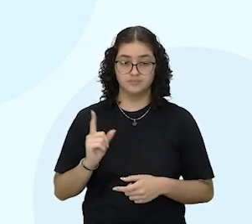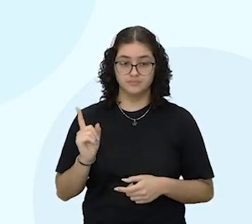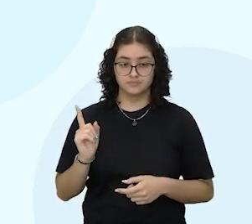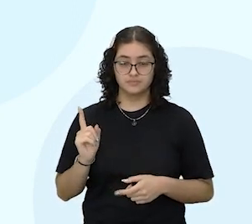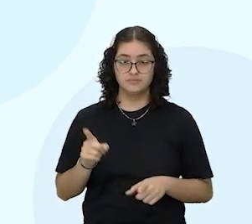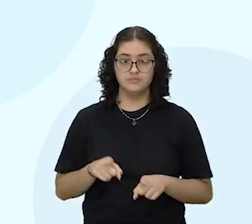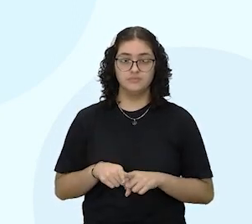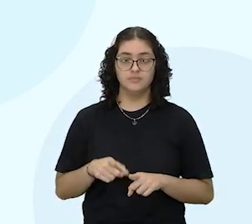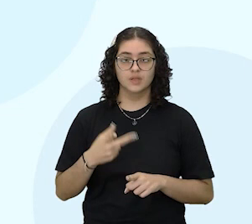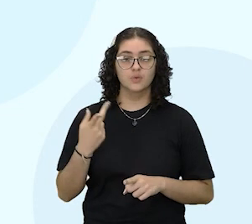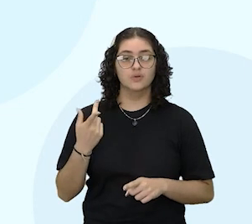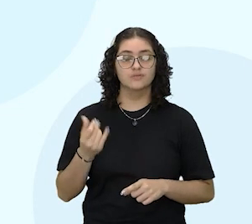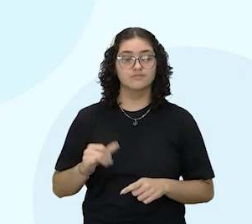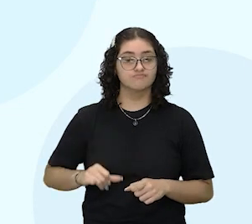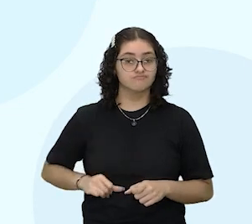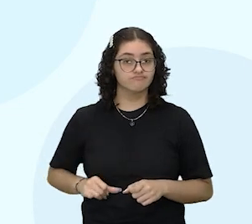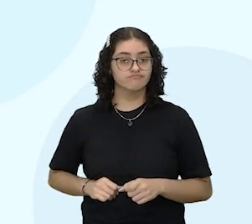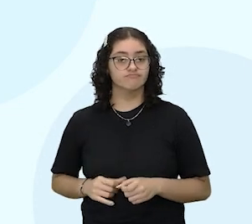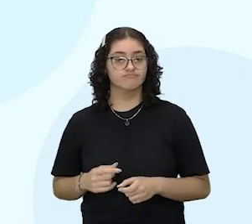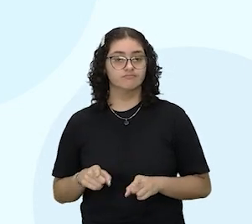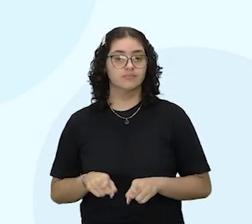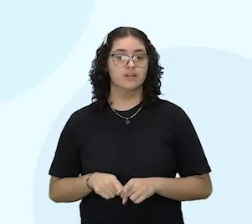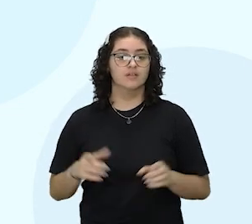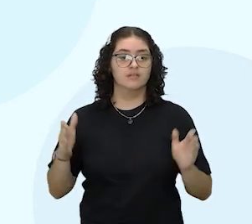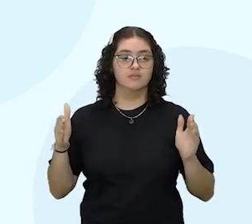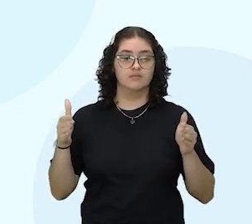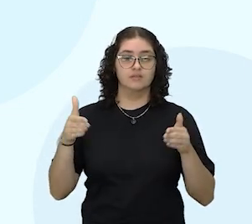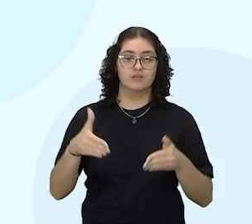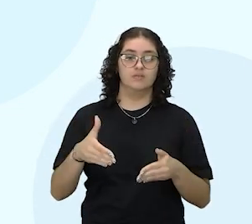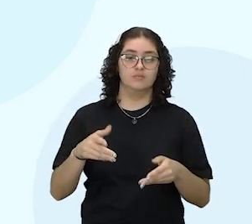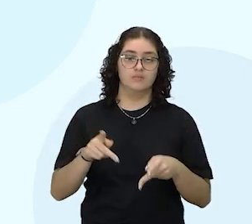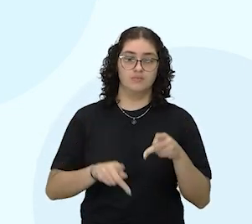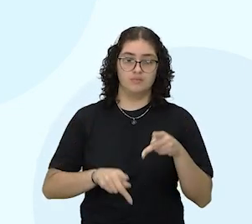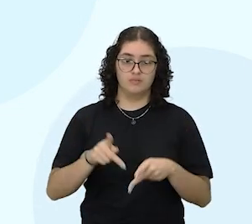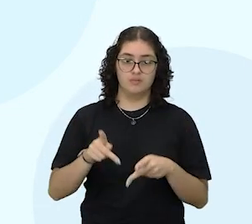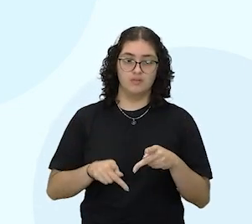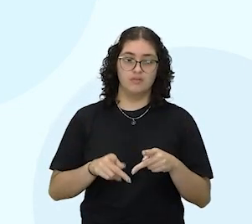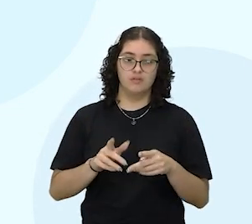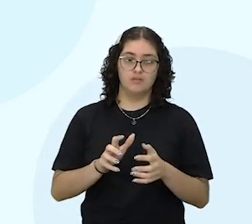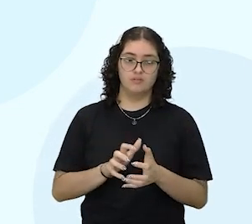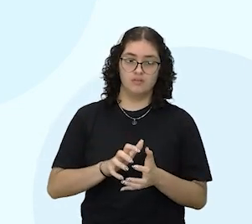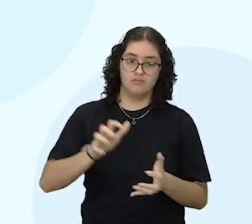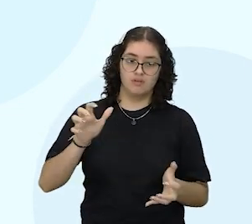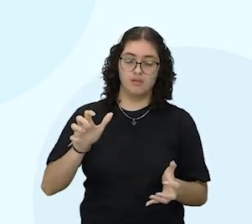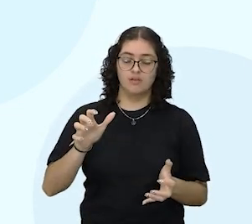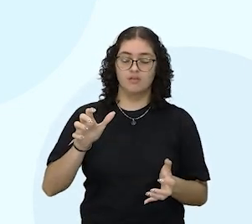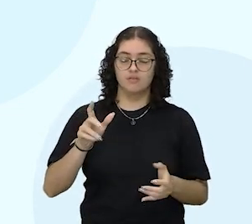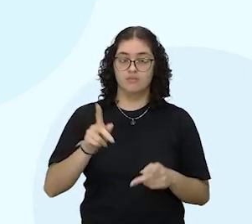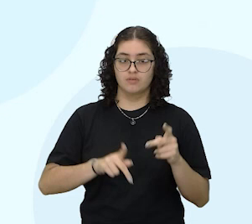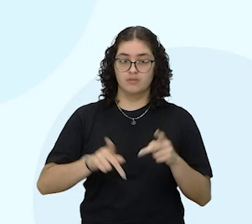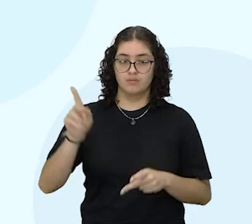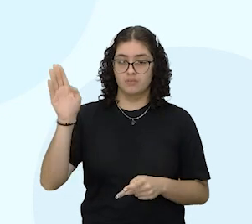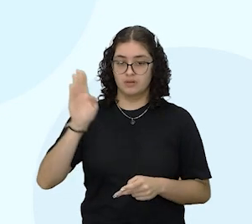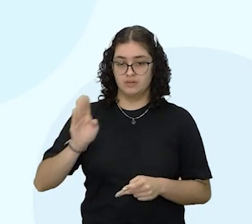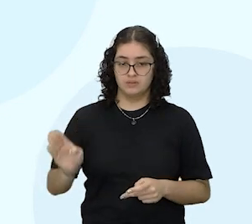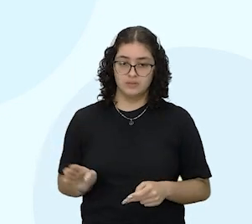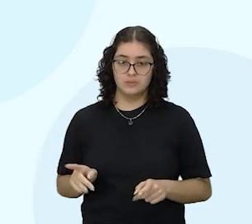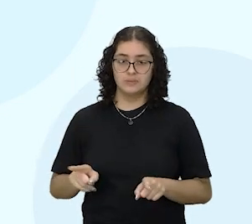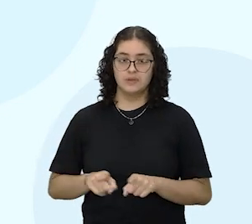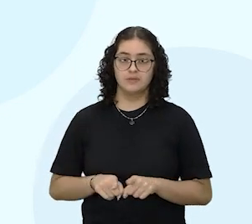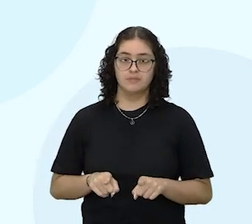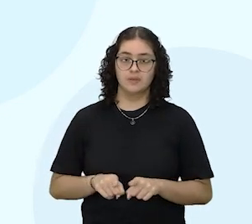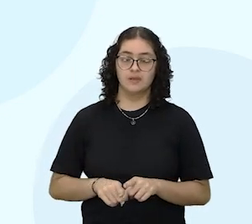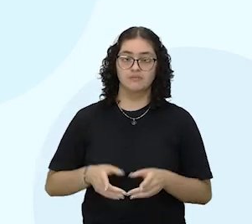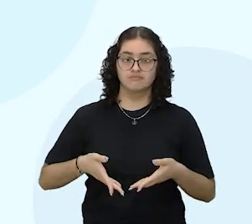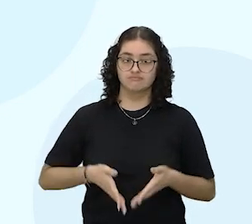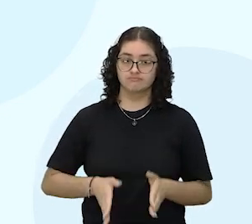de vulnerabilidade, concentração populacional, envelhecimento da população brasileira, taxa de